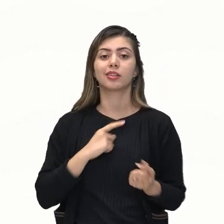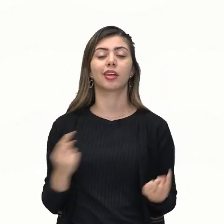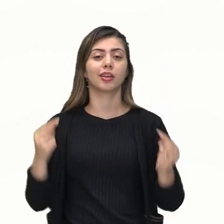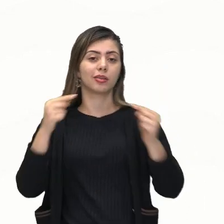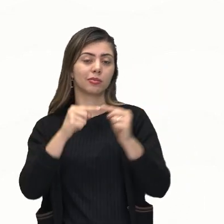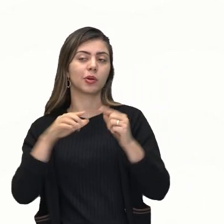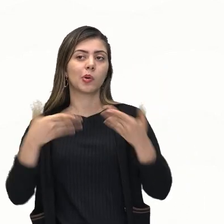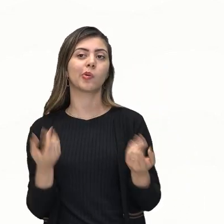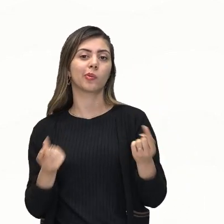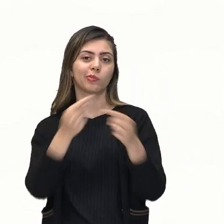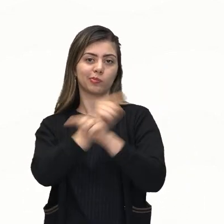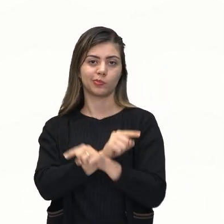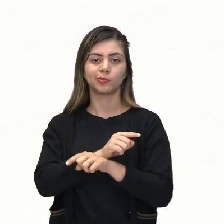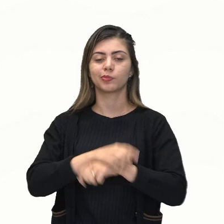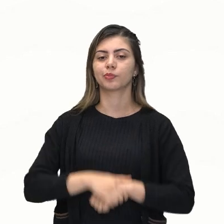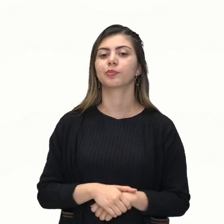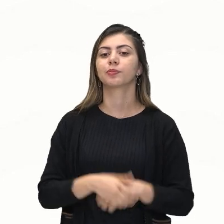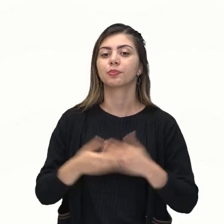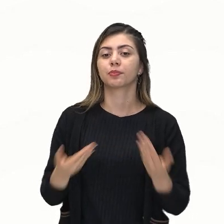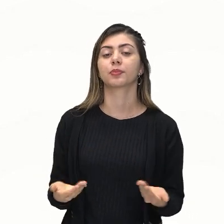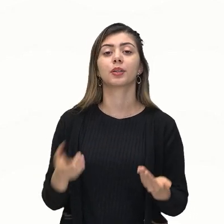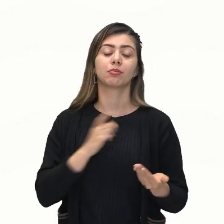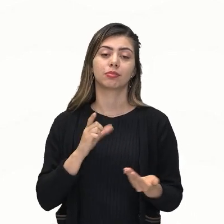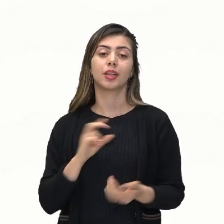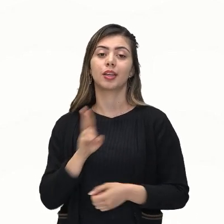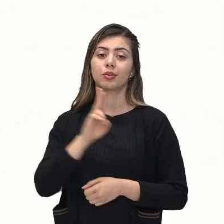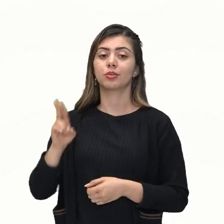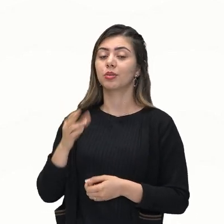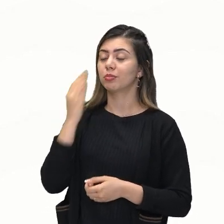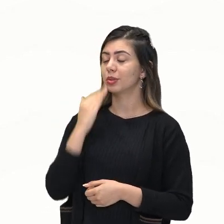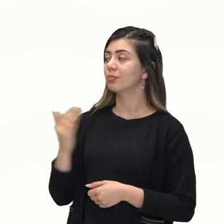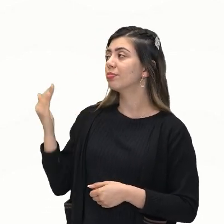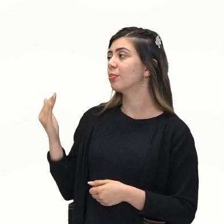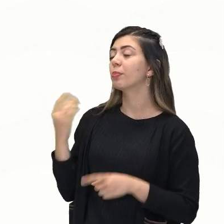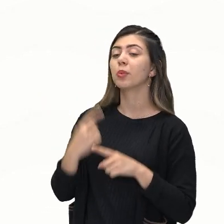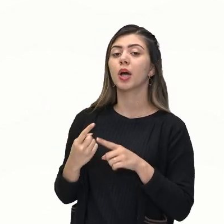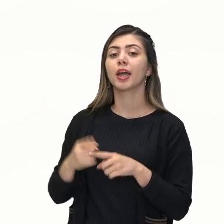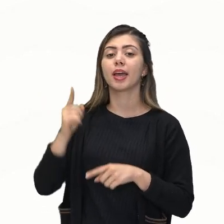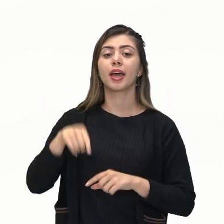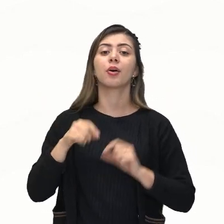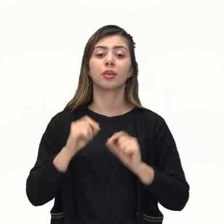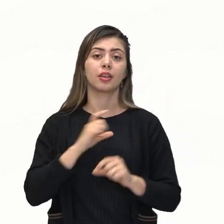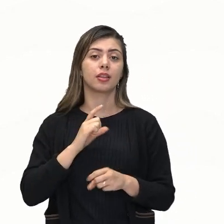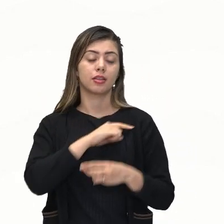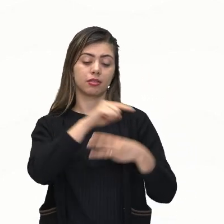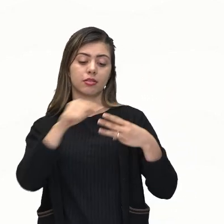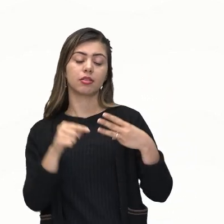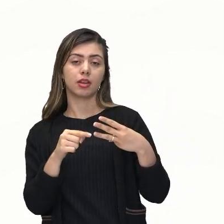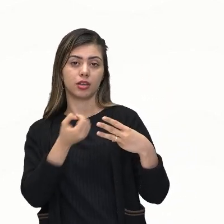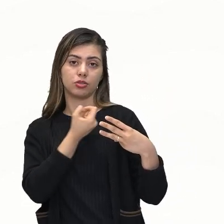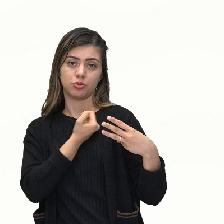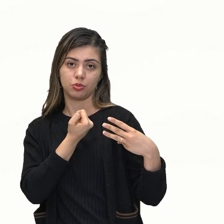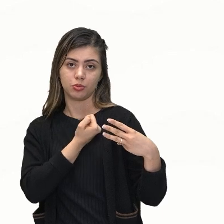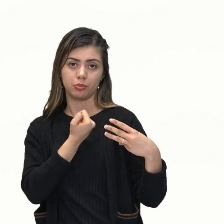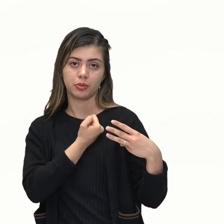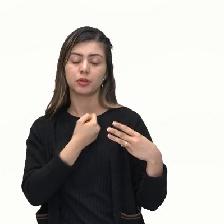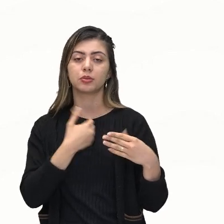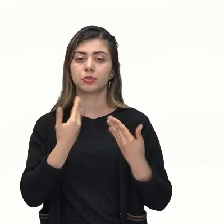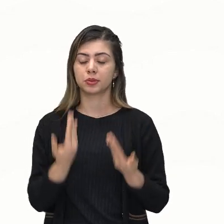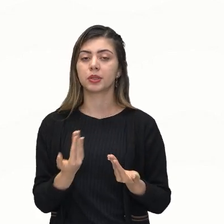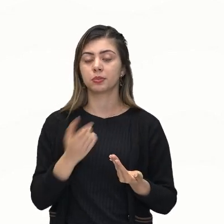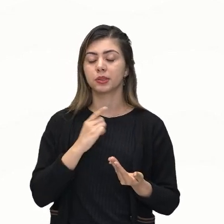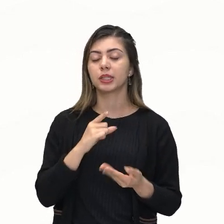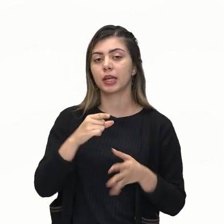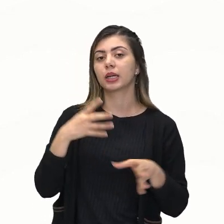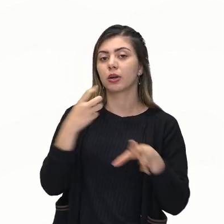inversamente proporcionais. Recebe esse nome, pois são conhecidos 3 valores em uma situação